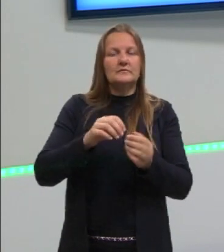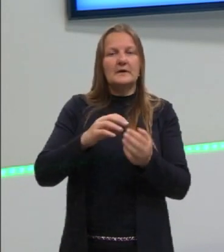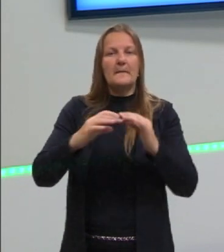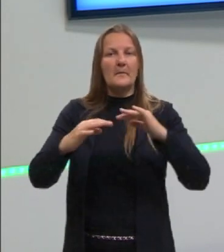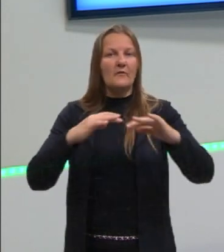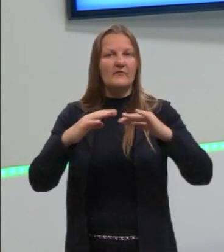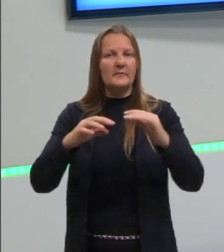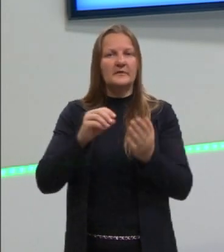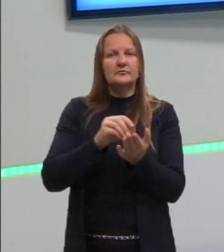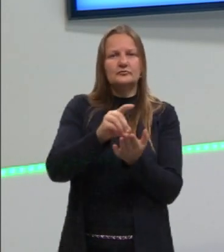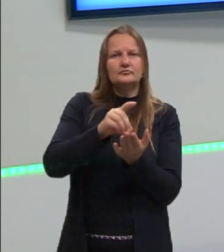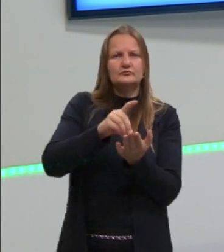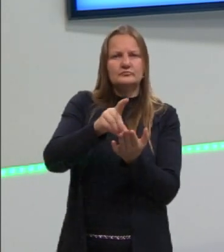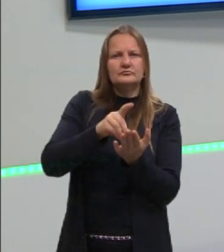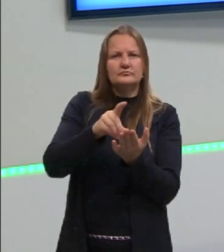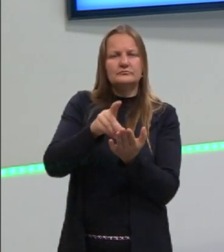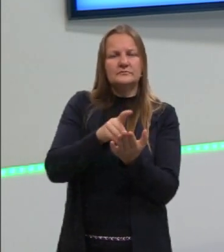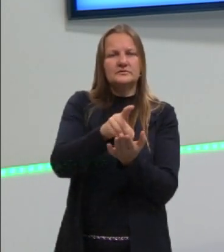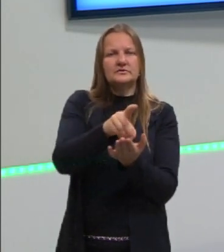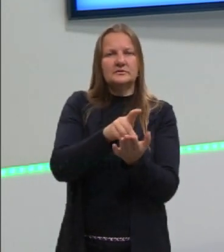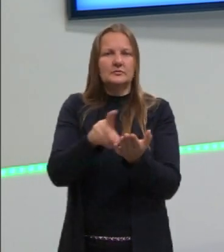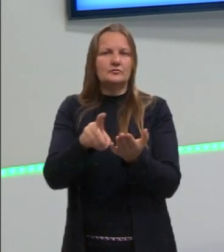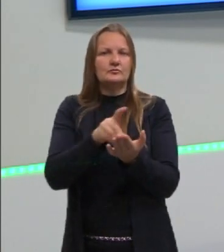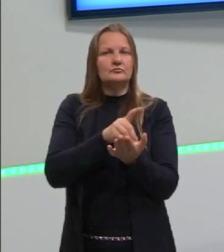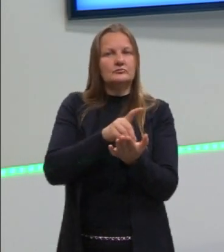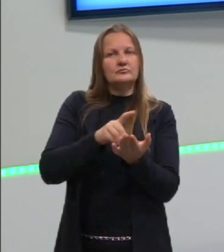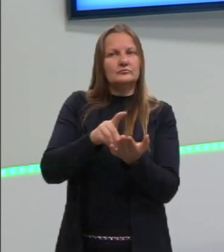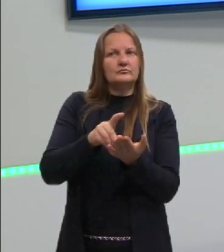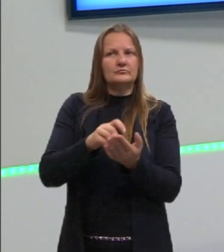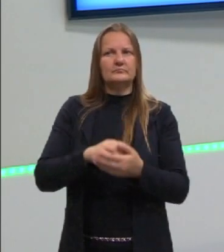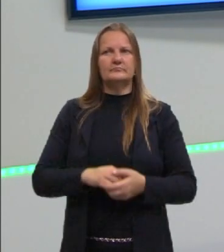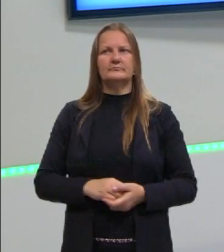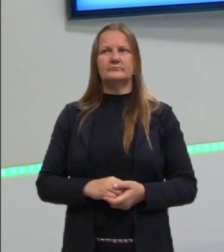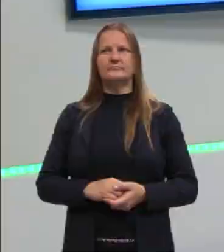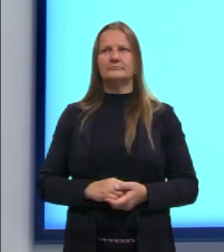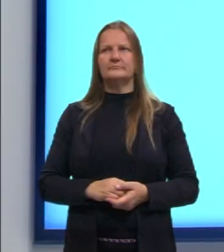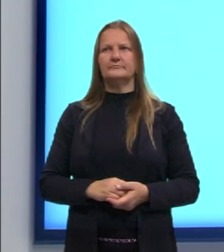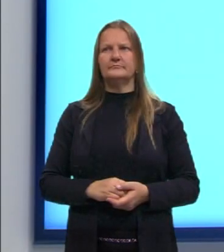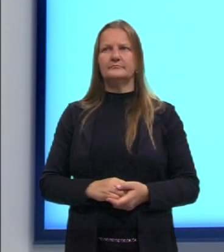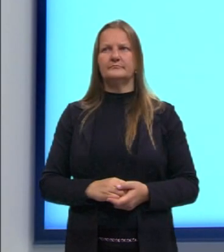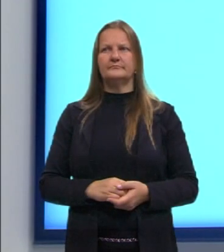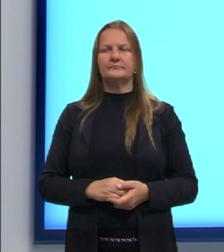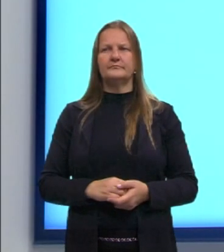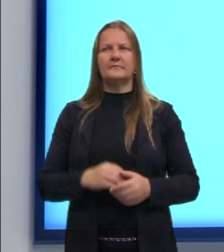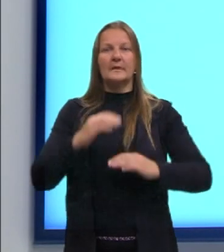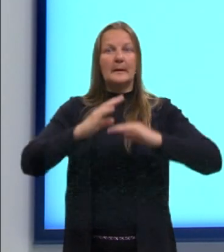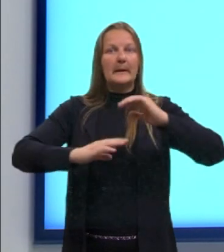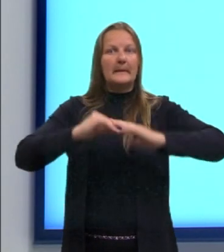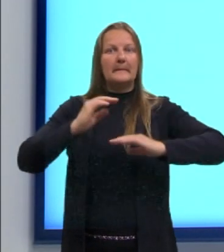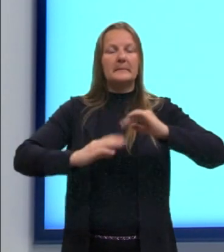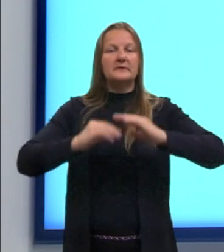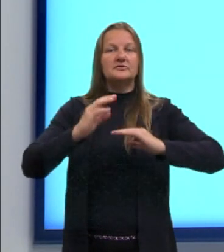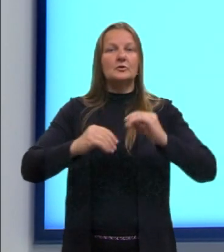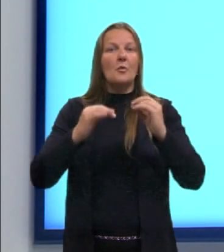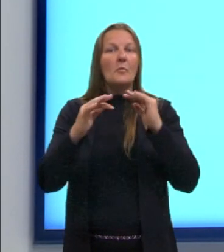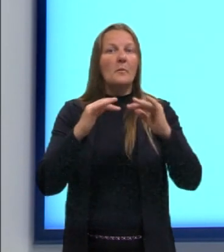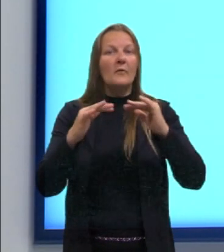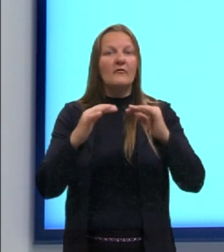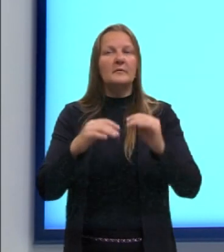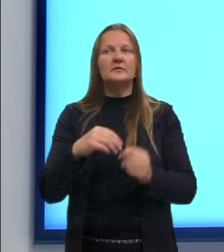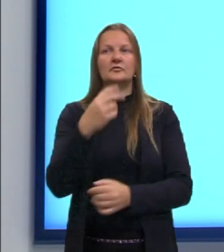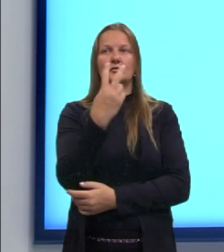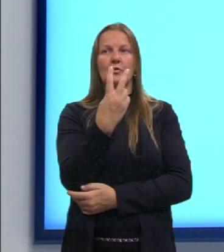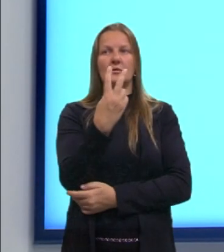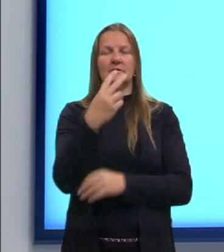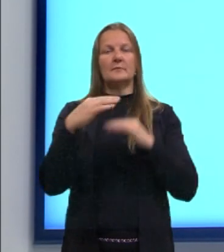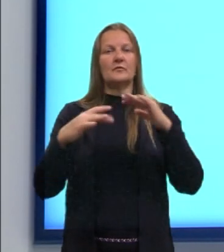partir dele, nós vamos realizar os movimentos necessários. Então, aqui, a sequência de movimentos, né, foram apenas